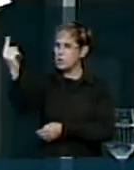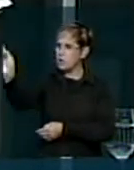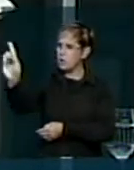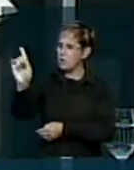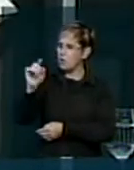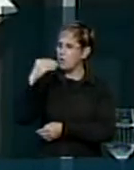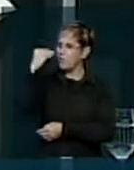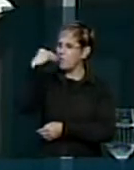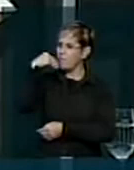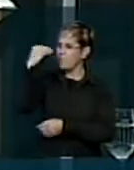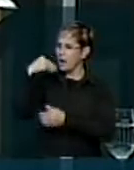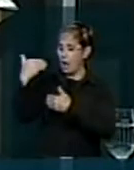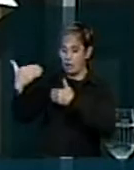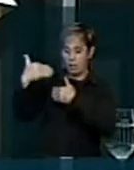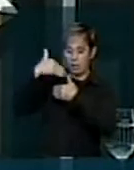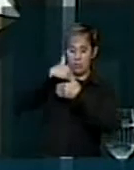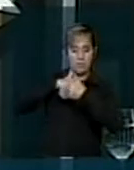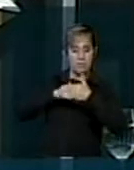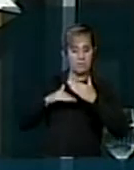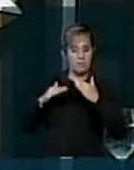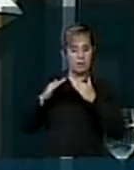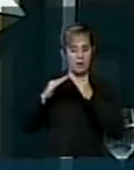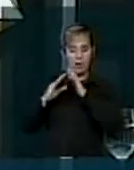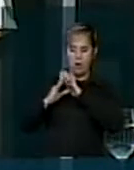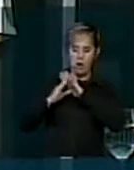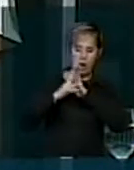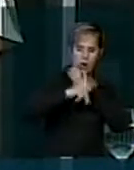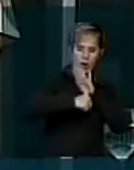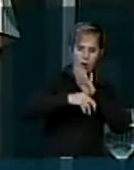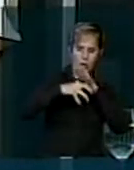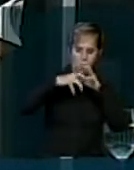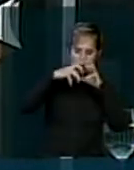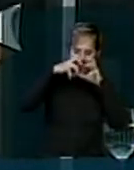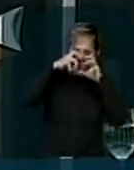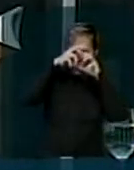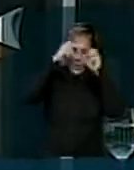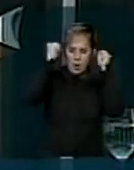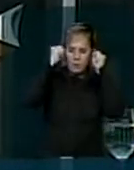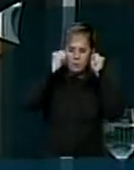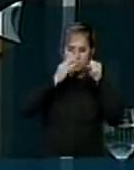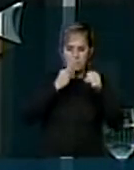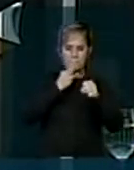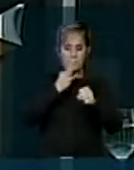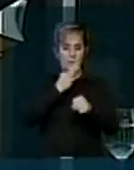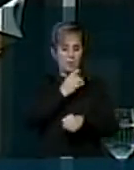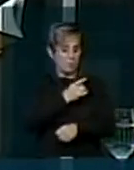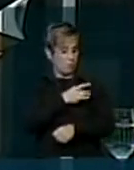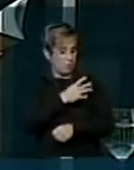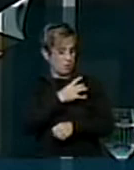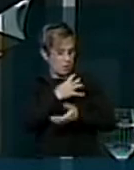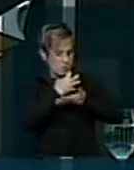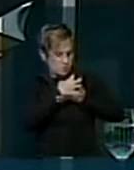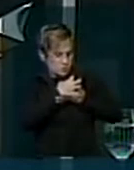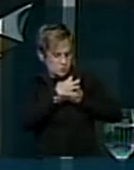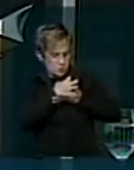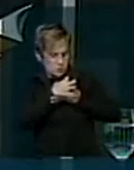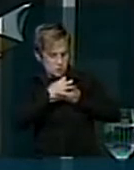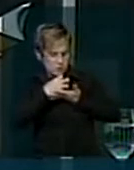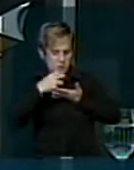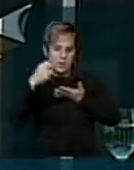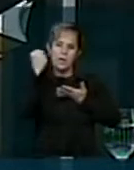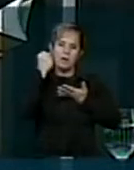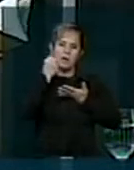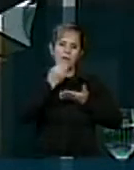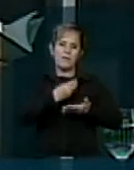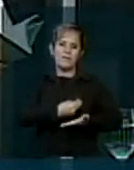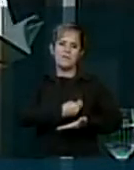entra sozinho em nossa casa, rouba-nos a luz e, conhecendo o nosso medo, arranca-nos a voz da garganta